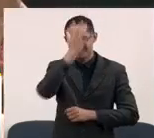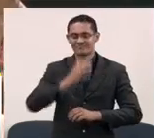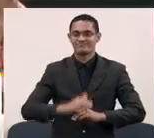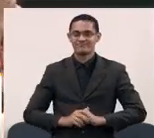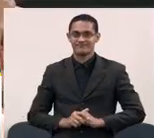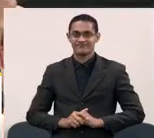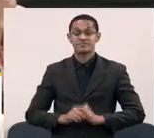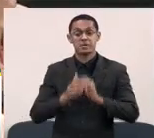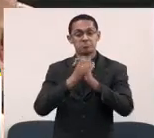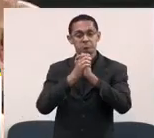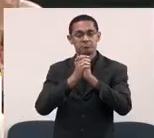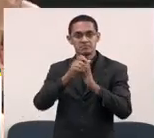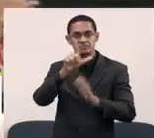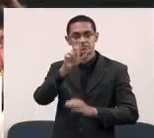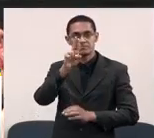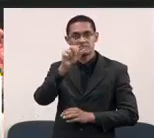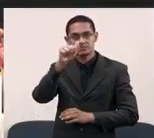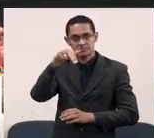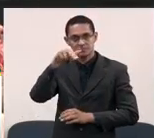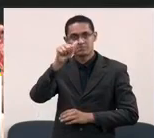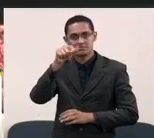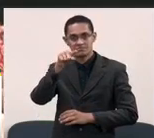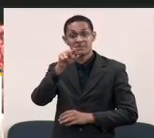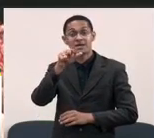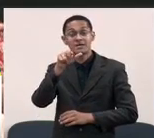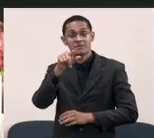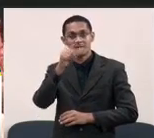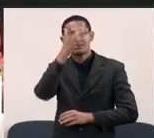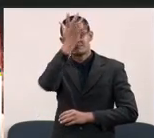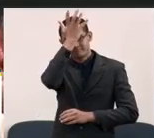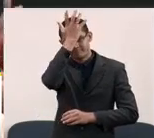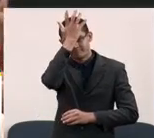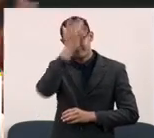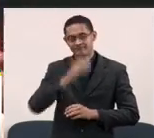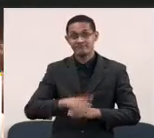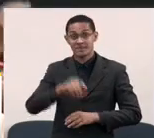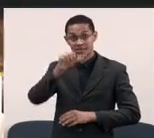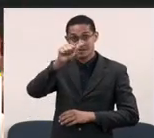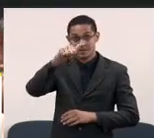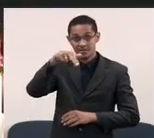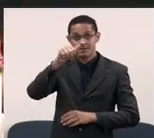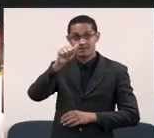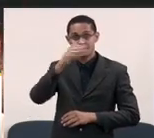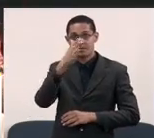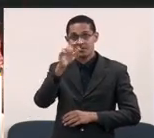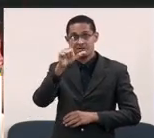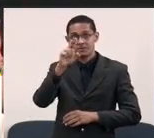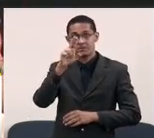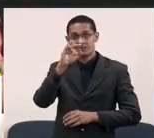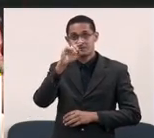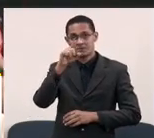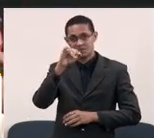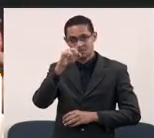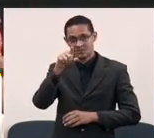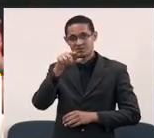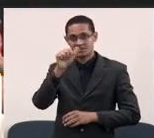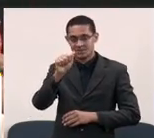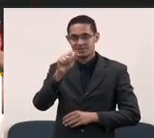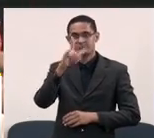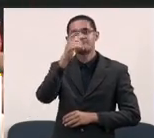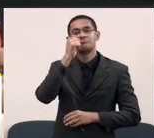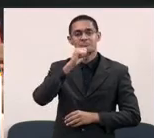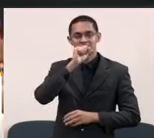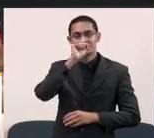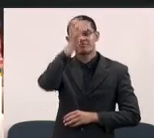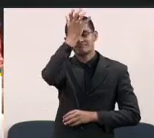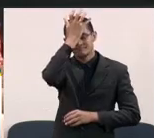cumprimentar a Luana, irmã de pessoa autista. Ana Luísa, mãe de autista. A